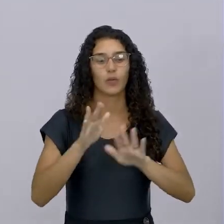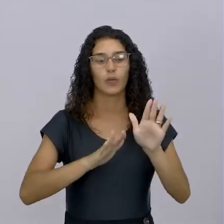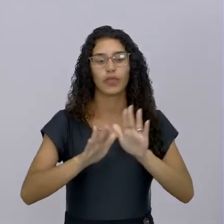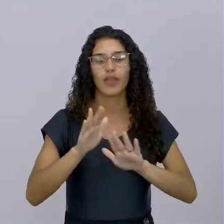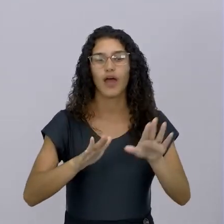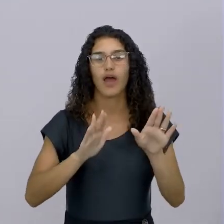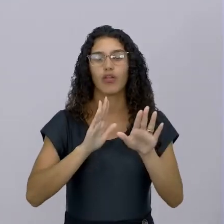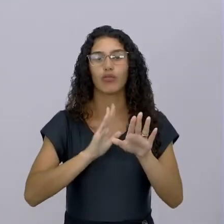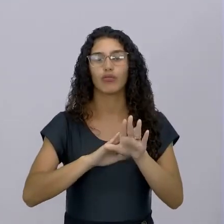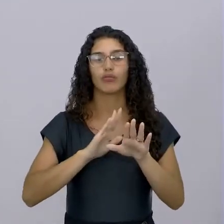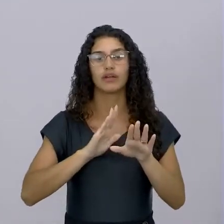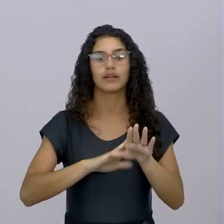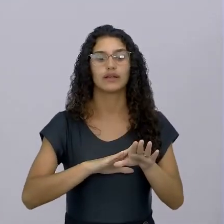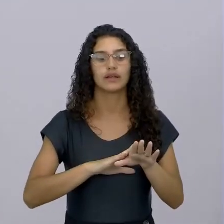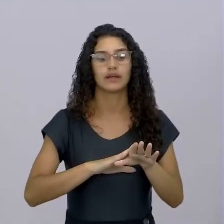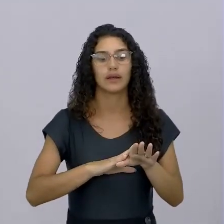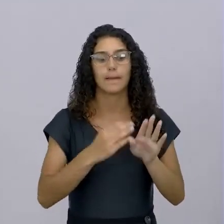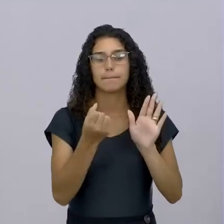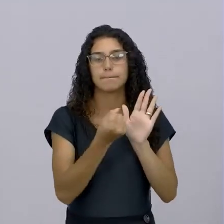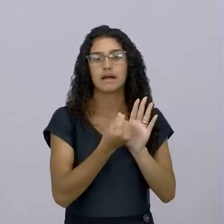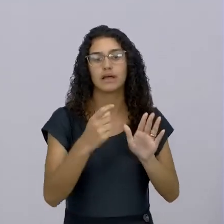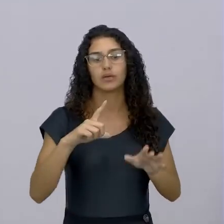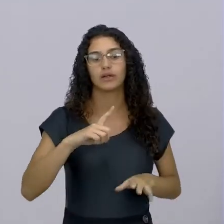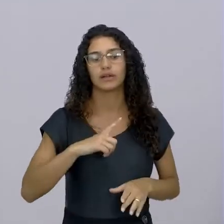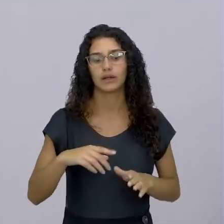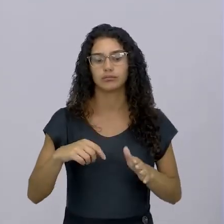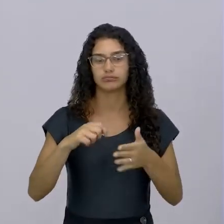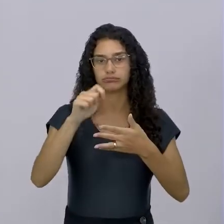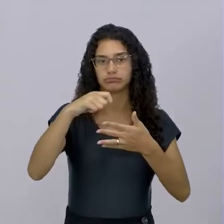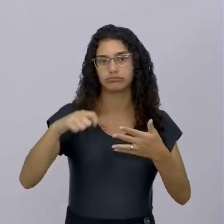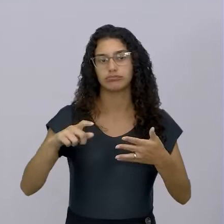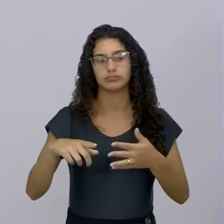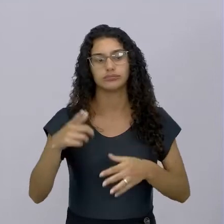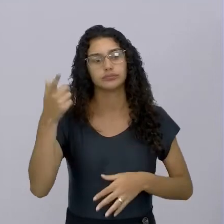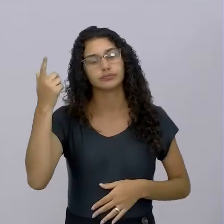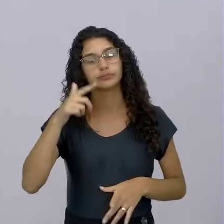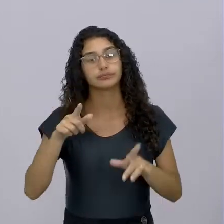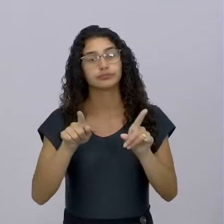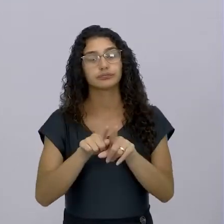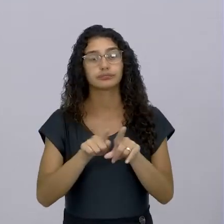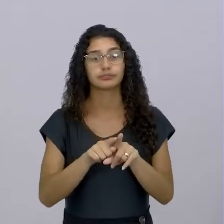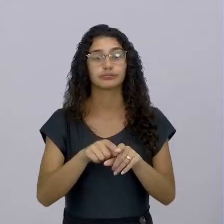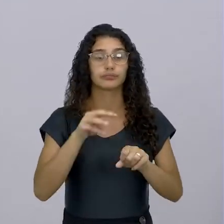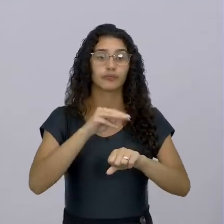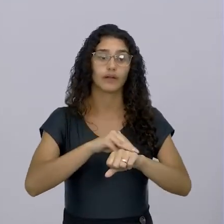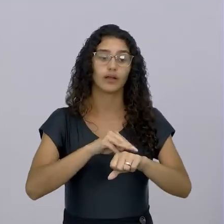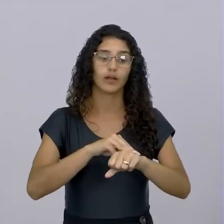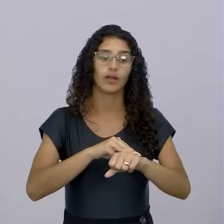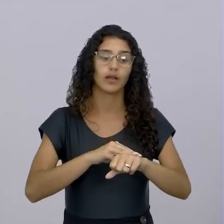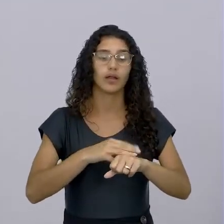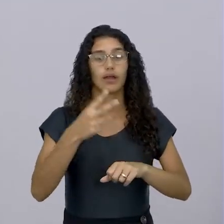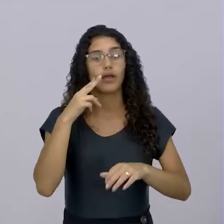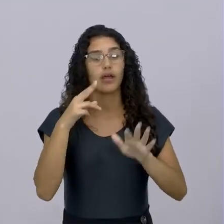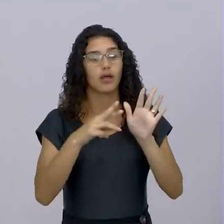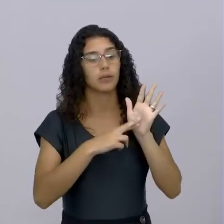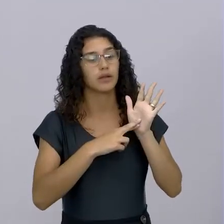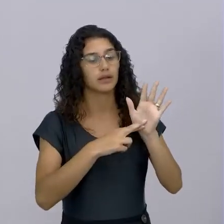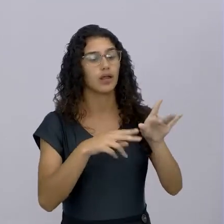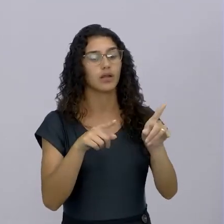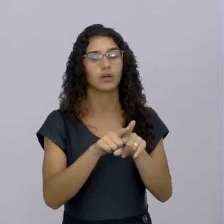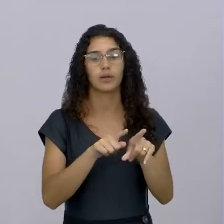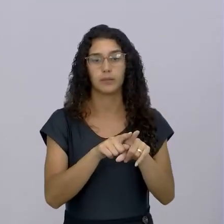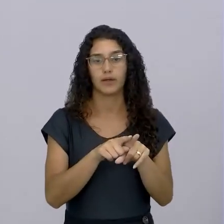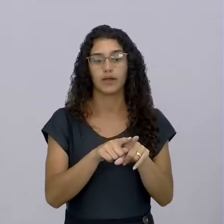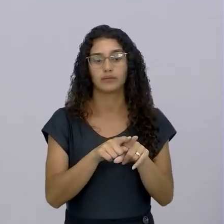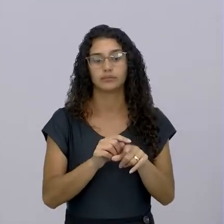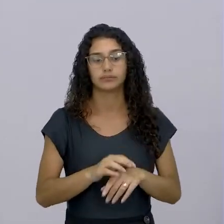vai fazer essa marcação cerrada para que o seu estado ele seja bem representado, ele esteja